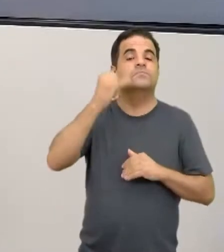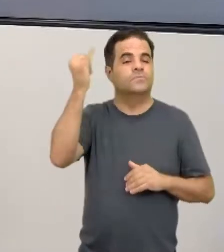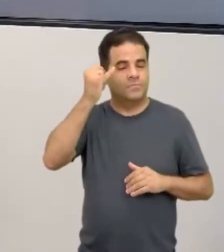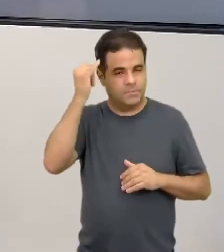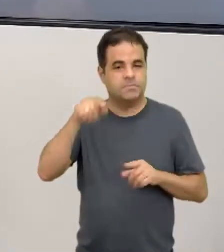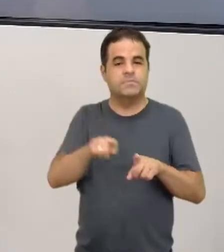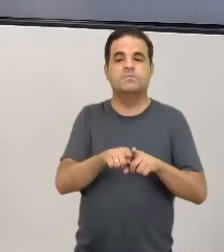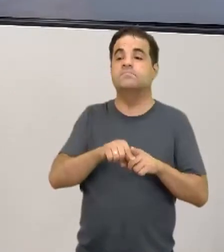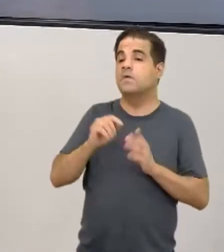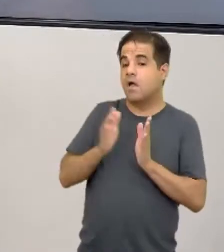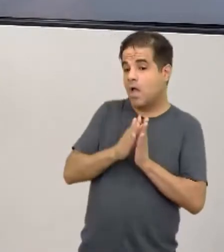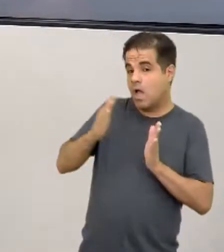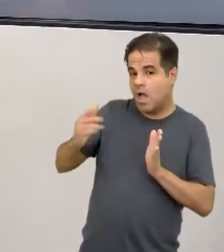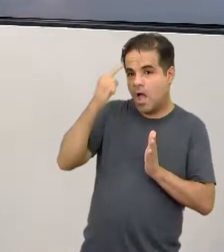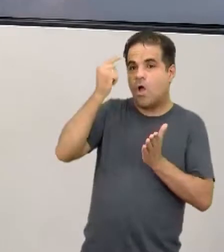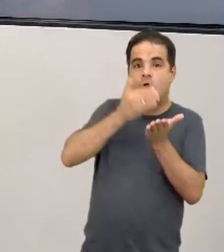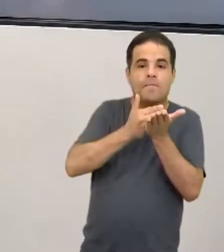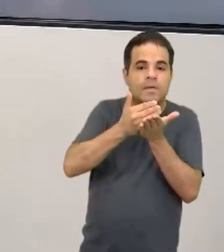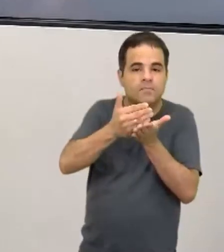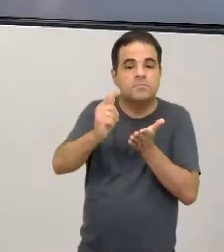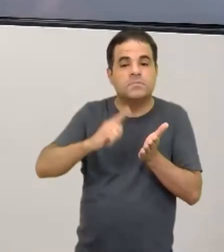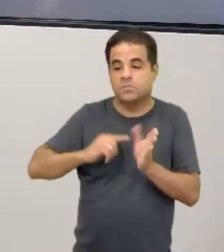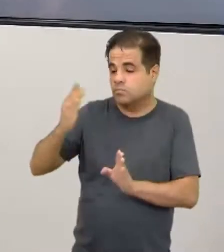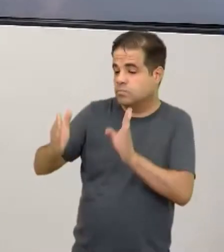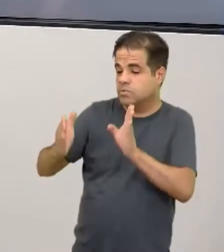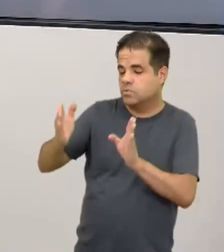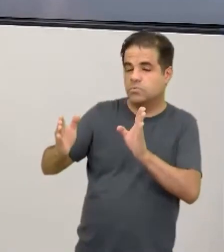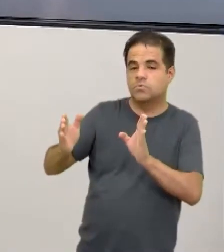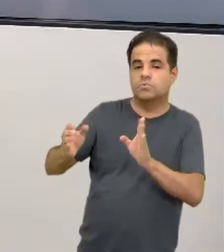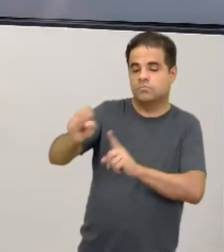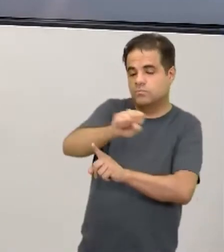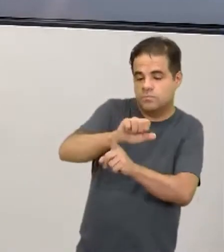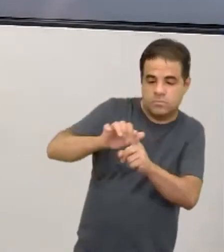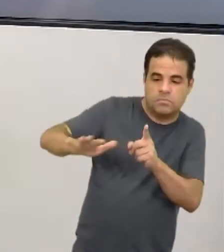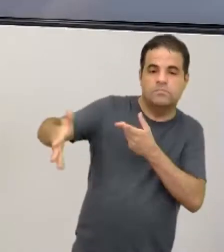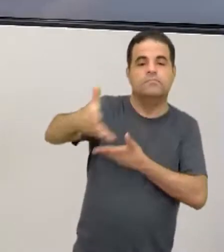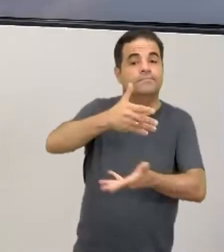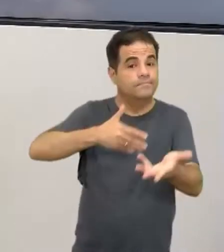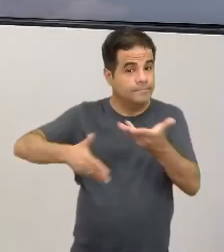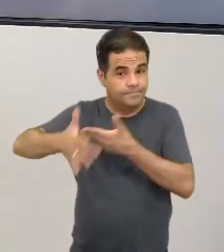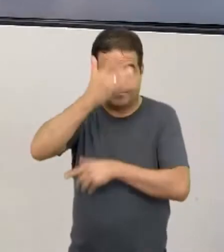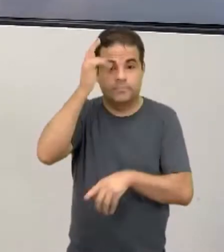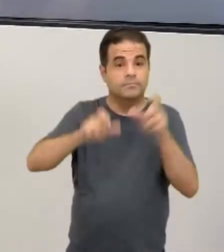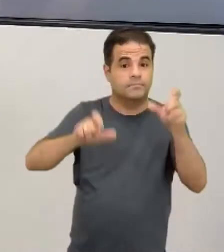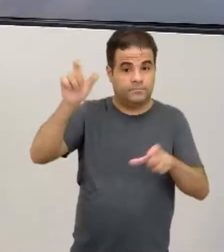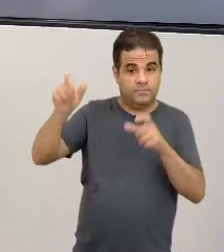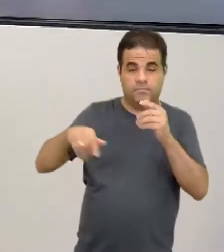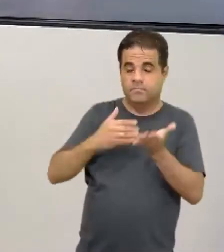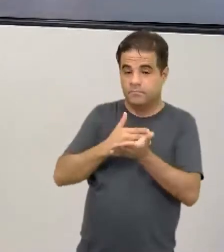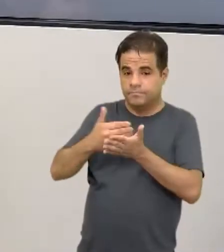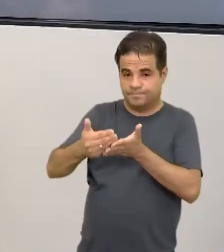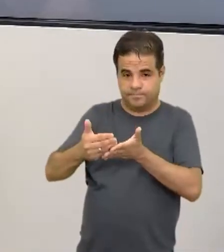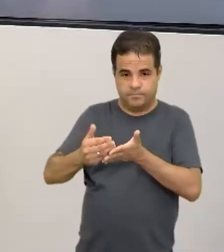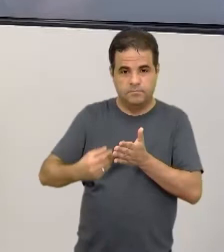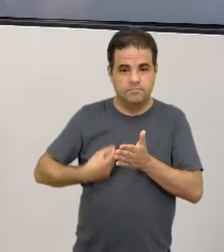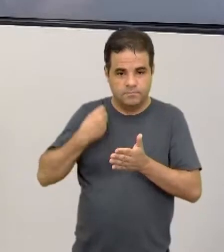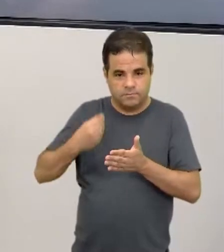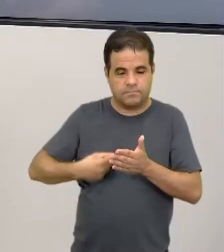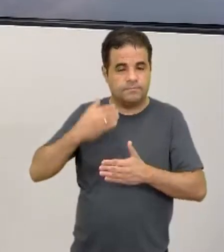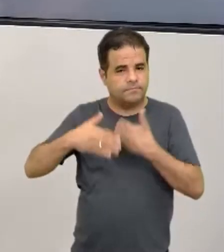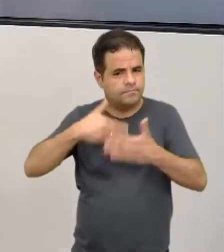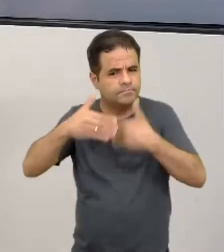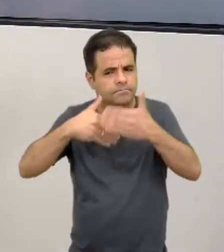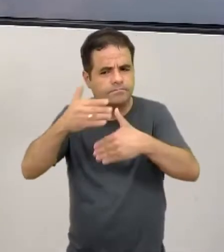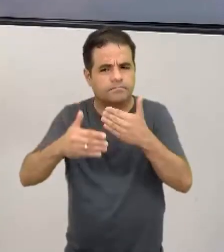daí do Homo habilis a gente começa a ter um período de socialização desses indivíduos. Então eles começam a viver mais em